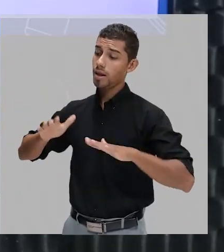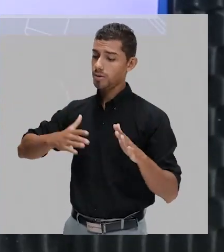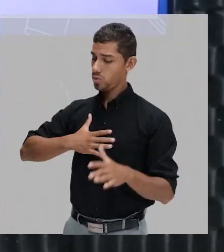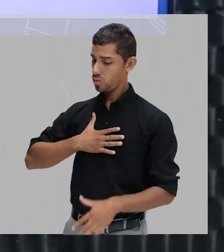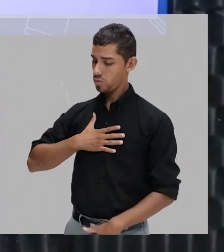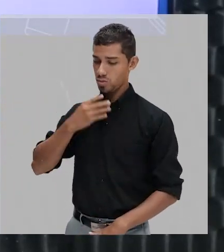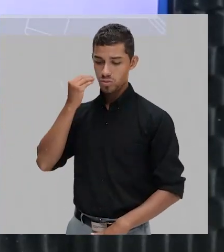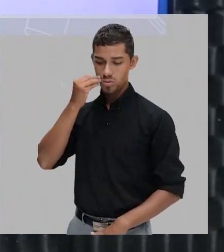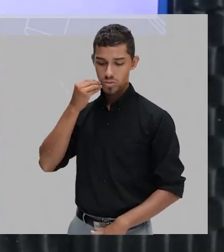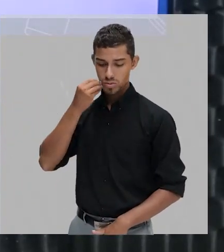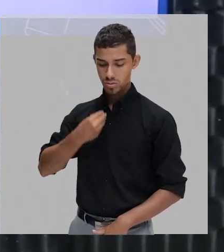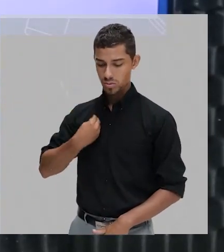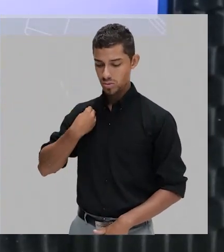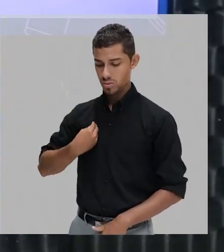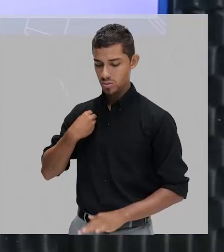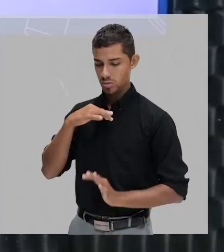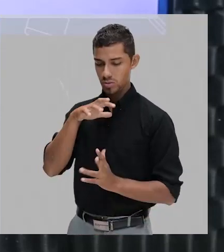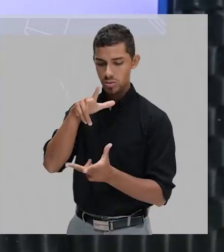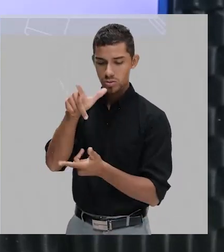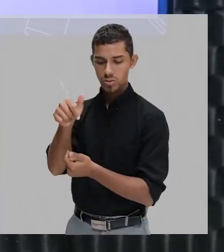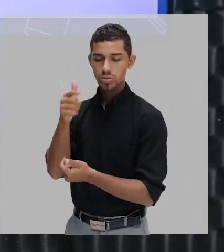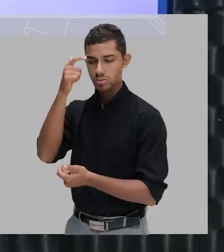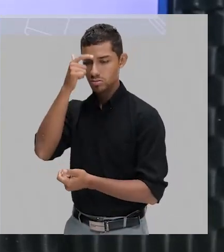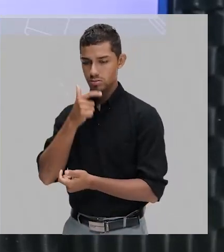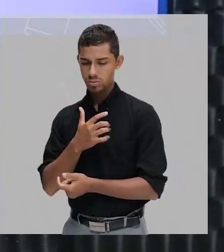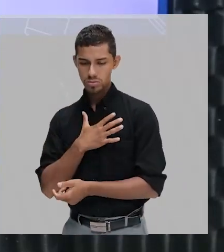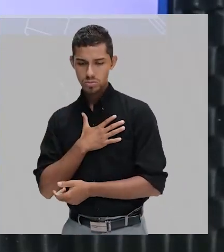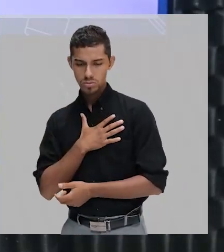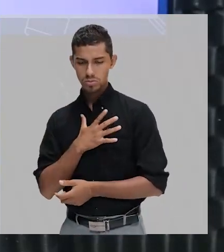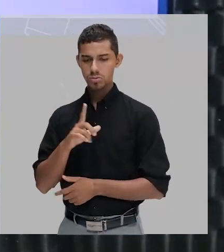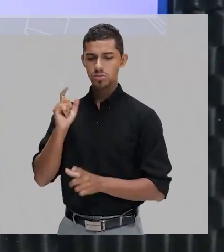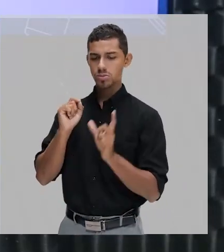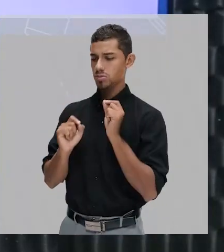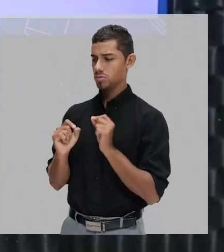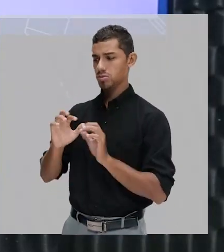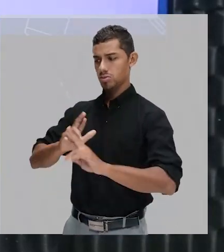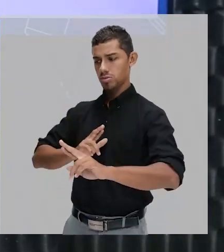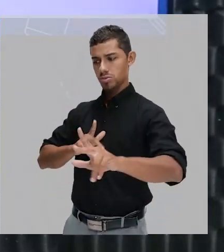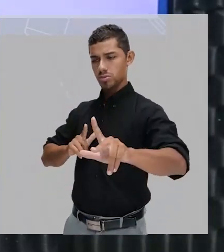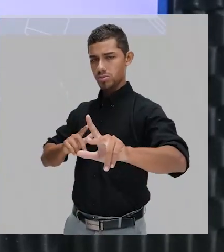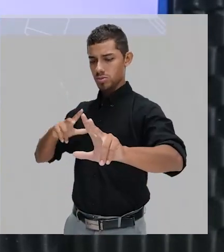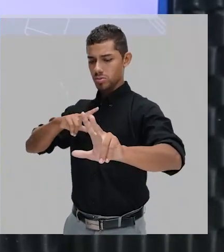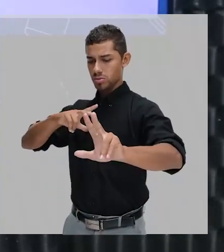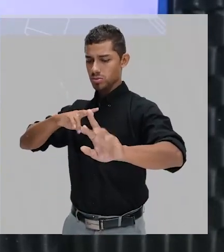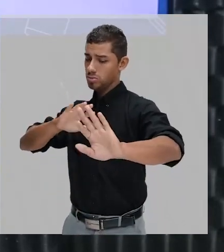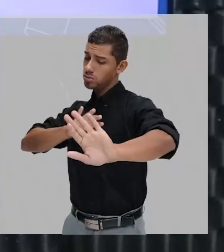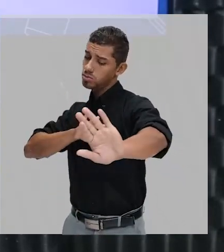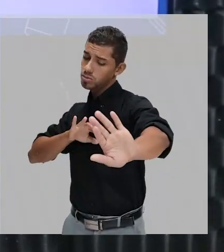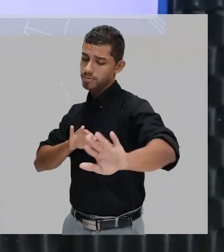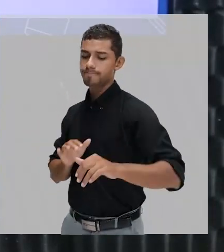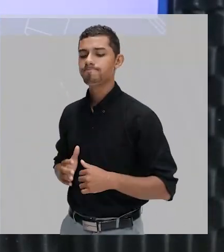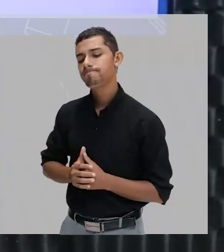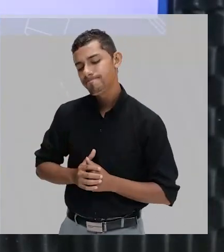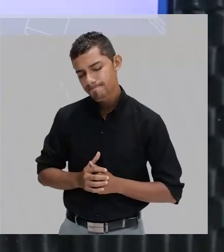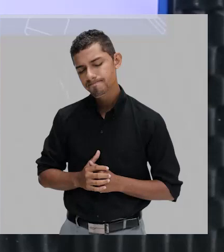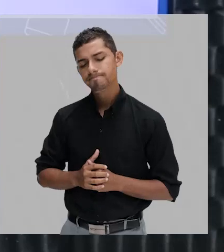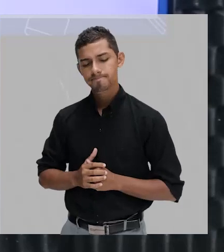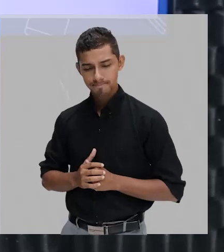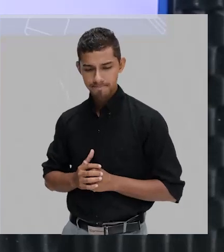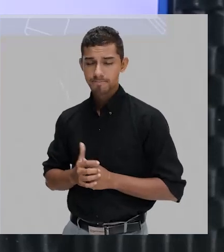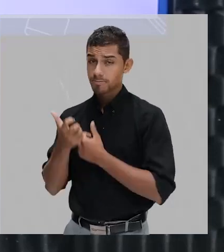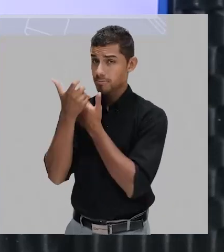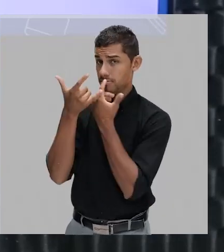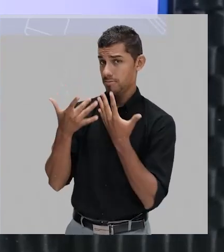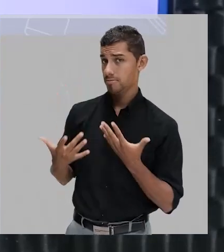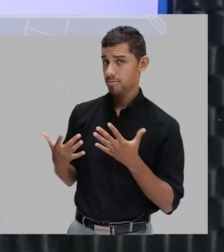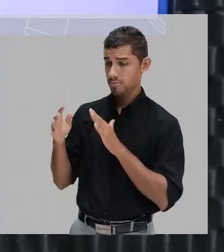sua vivência de mundo, as suas experiências e os seus gostos, que são bem pessoais, tá certo? Então, quando nós falamos de